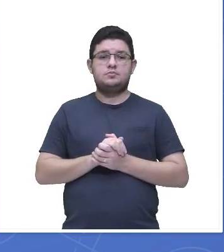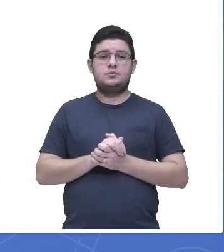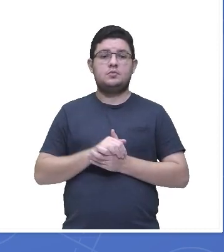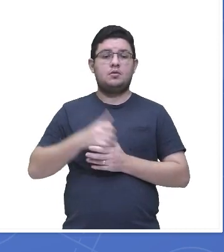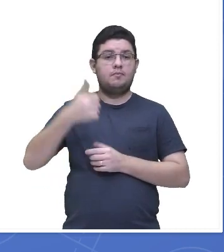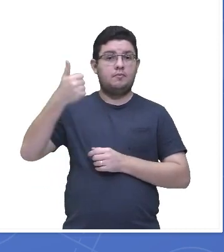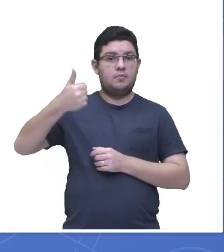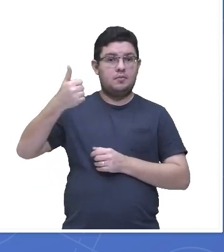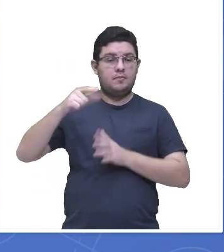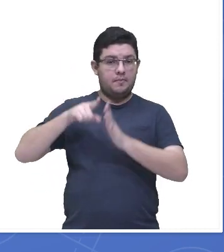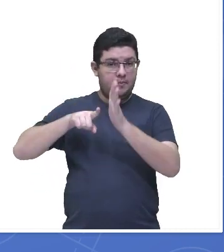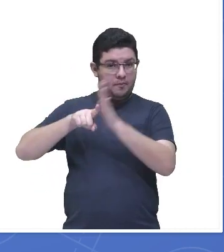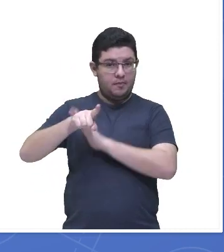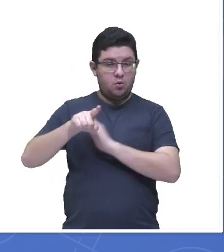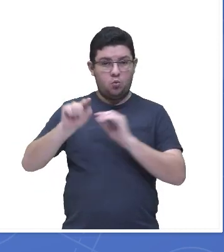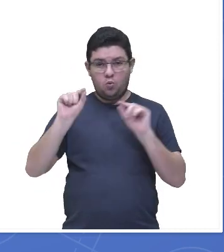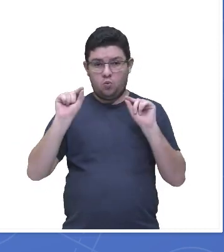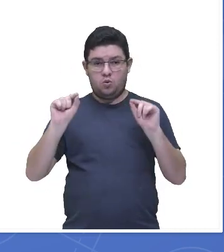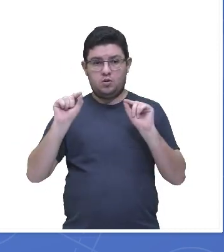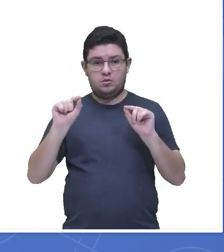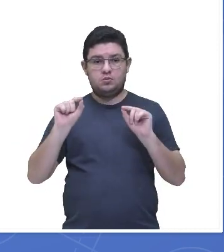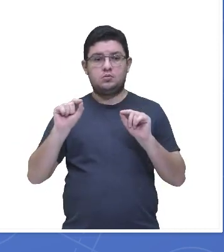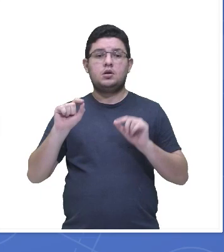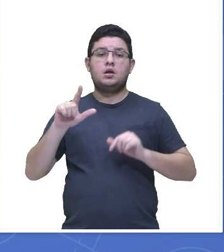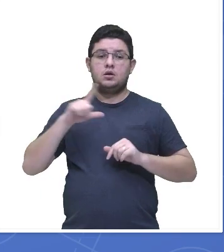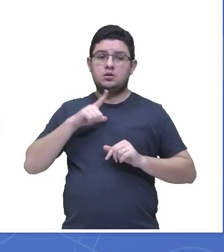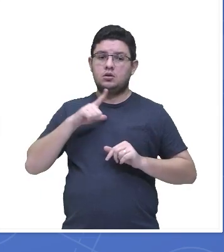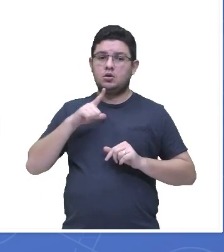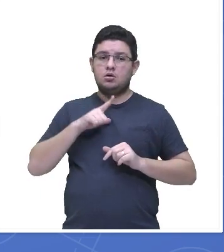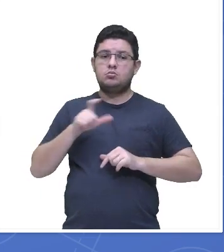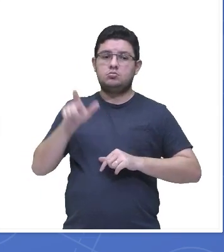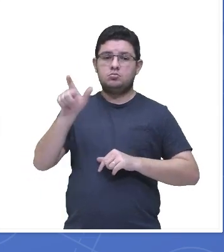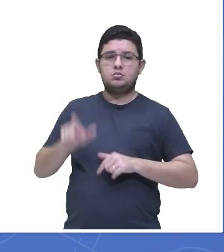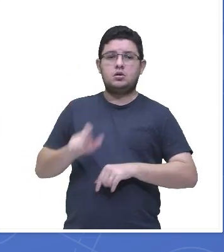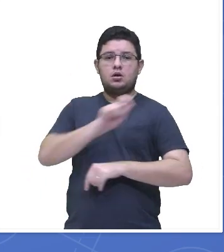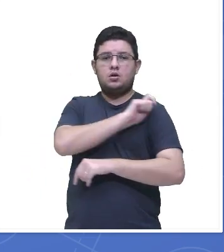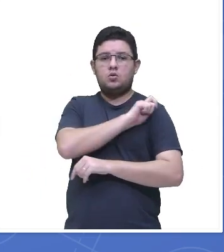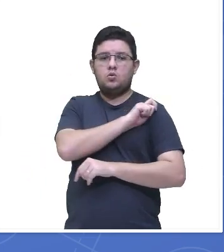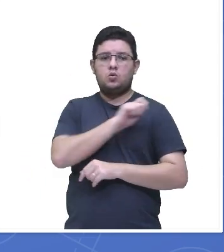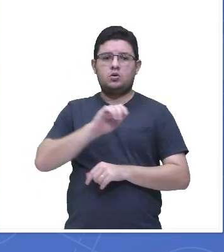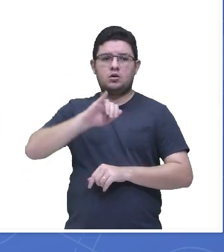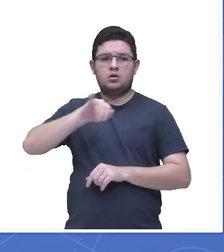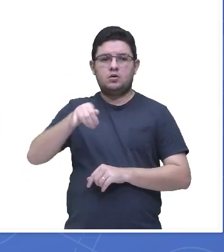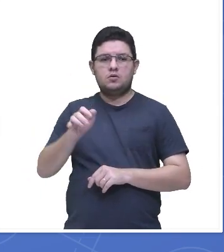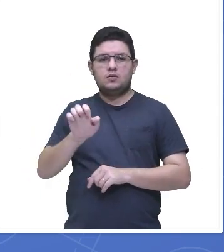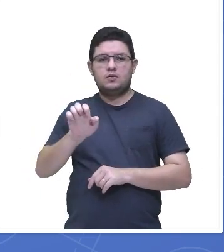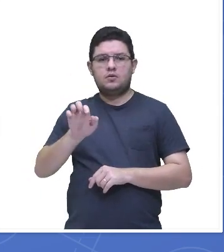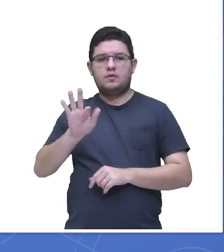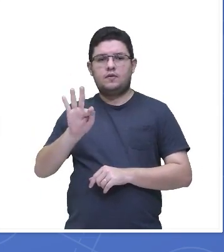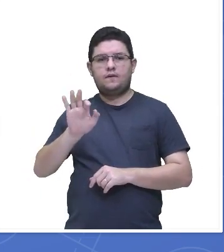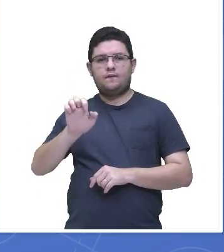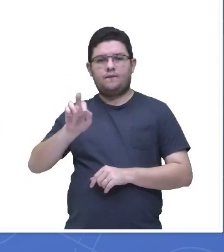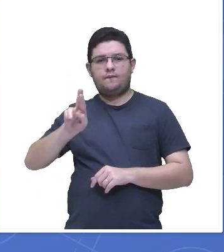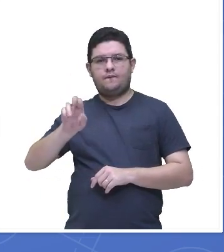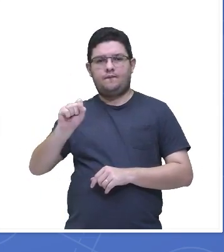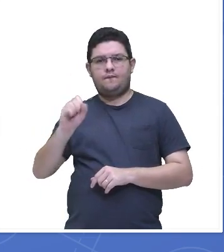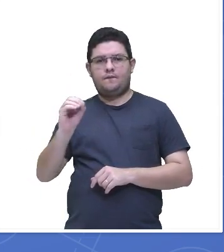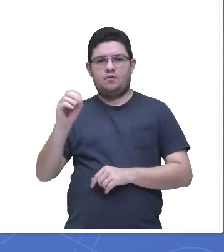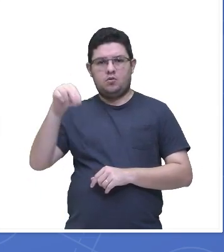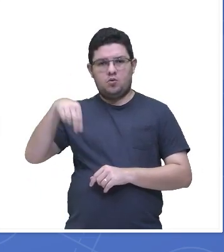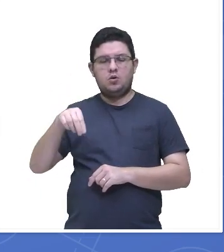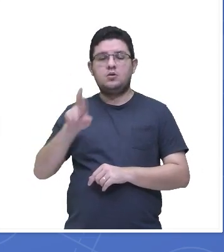questão, nós temos aí, por exemplo, Jefferson respondendo letra A para a primeira. Nós temos também